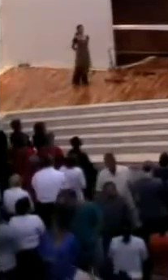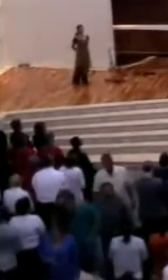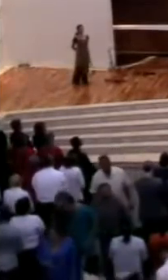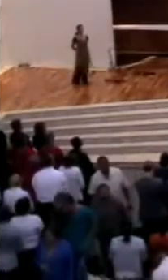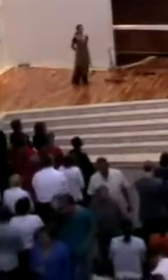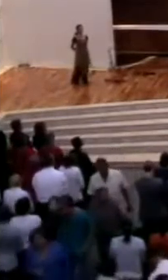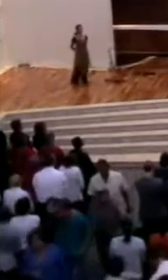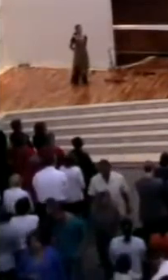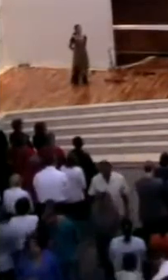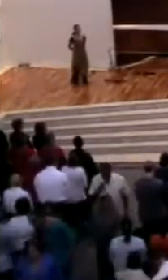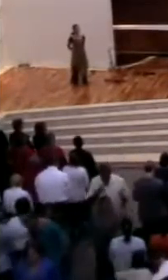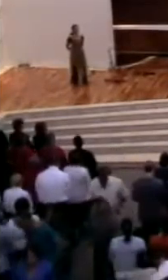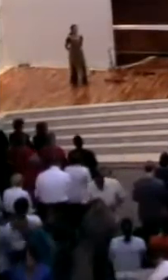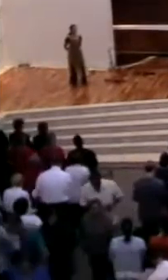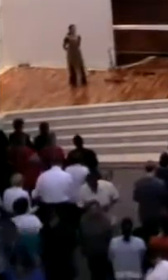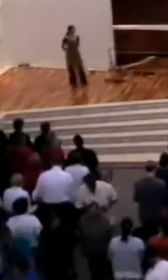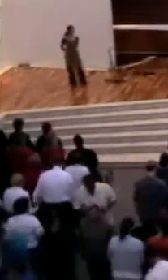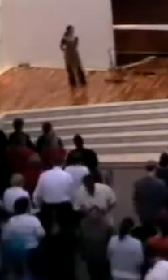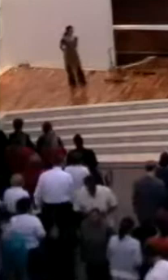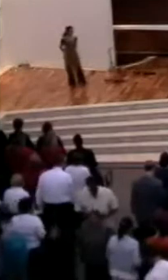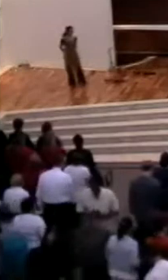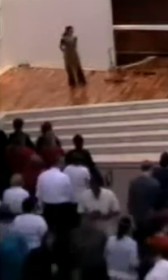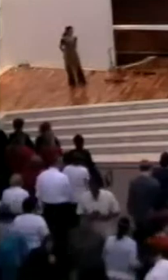queria que você desse a mão ao seu irmão agora.